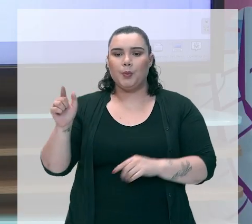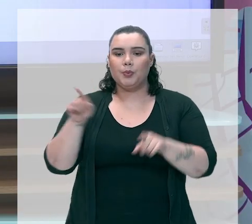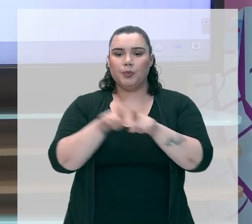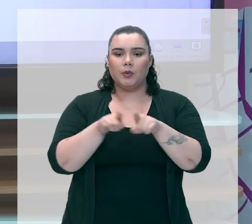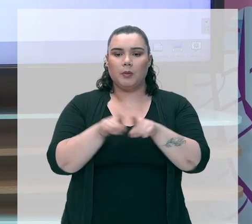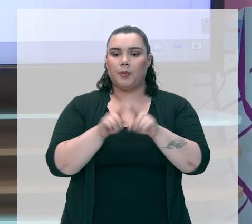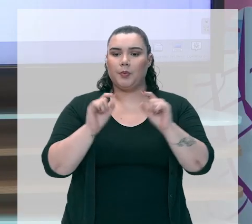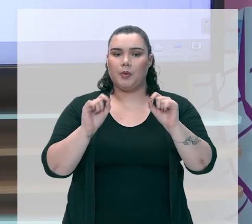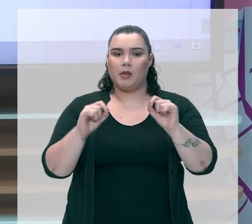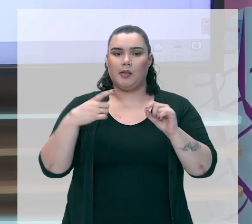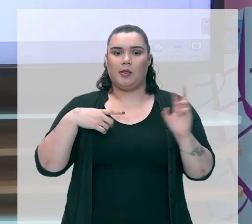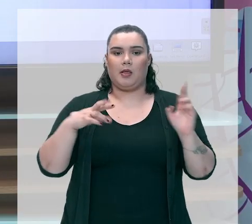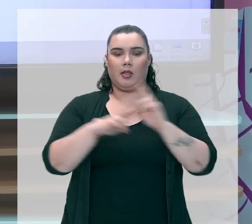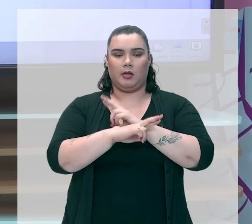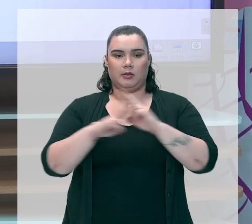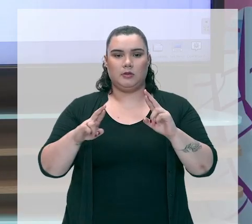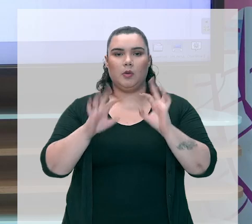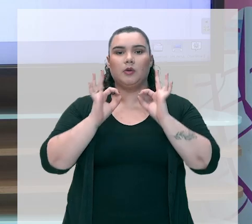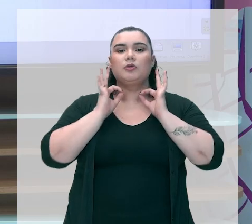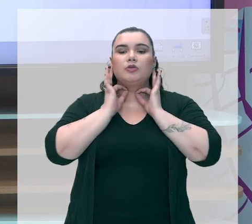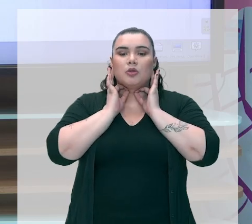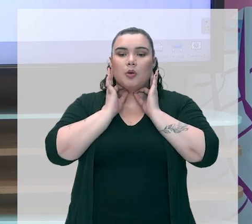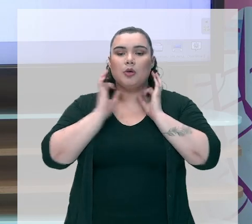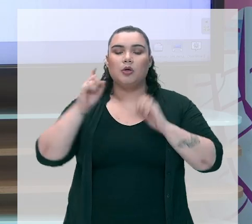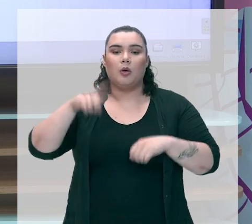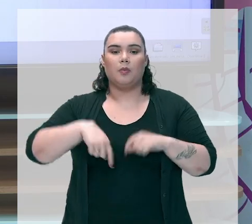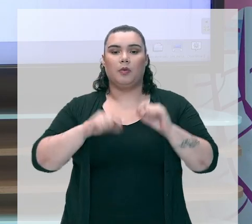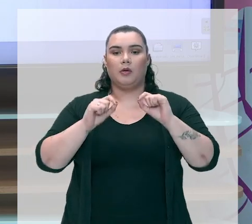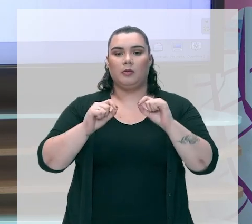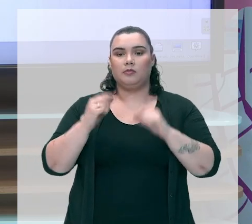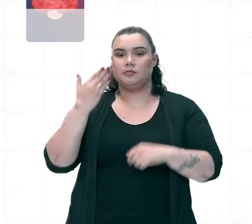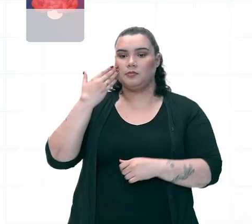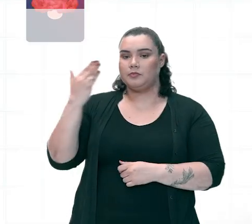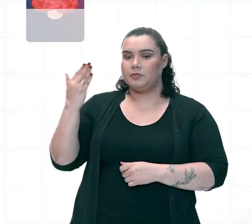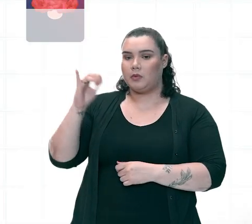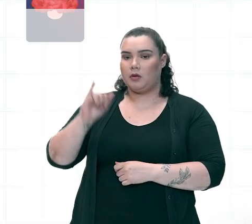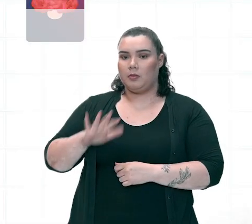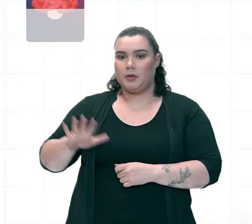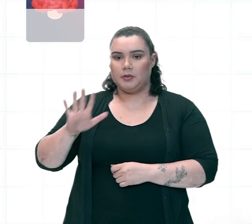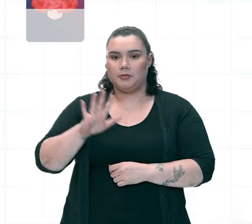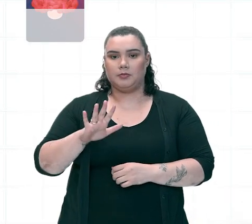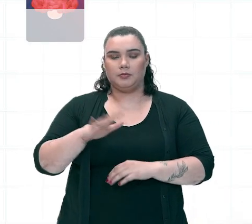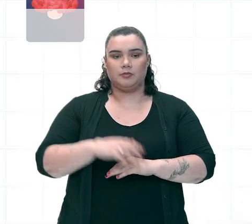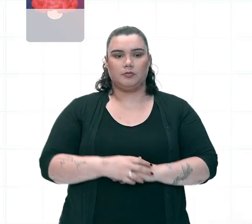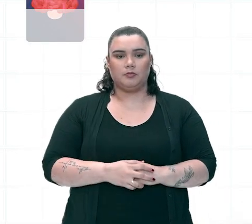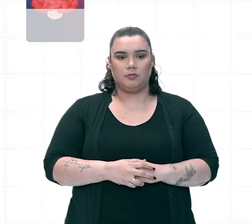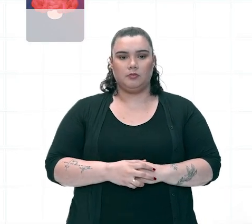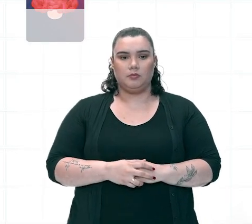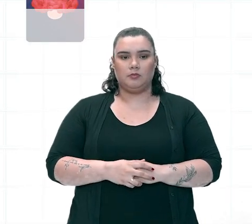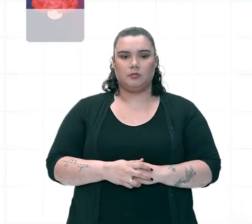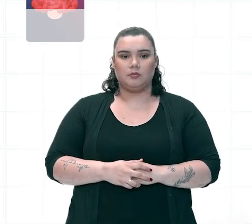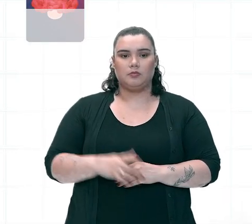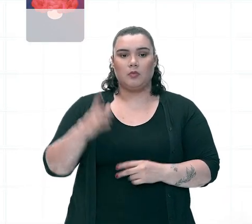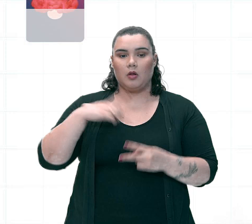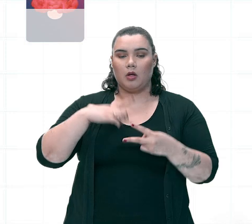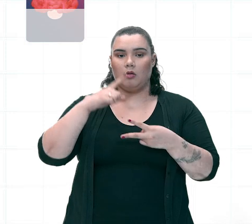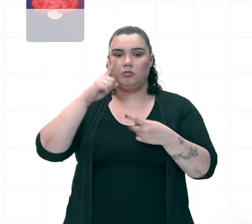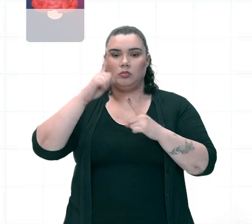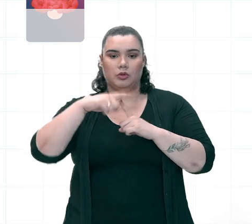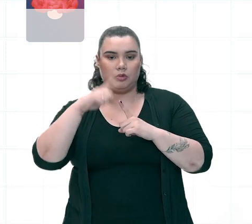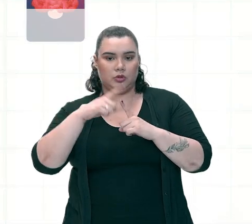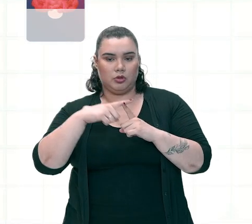que a gente observa é relacionada aí com a tireoide, que você visualiza aí na próxima imagem, é justamente